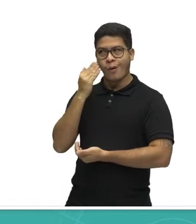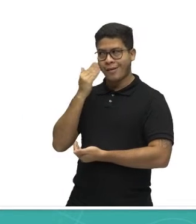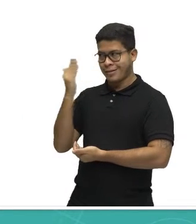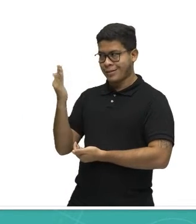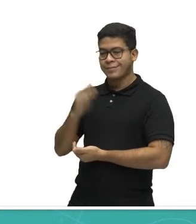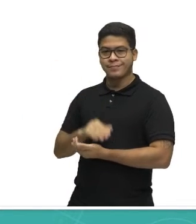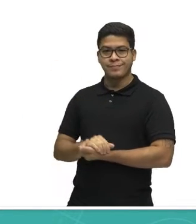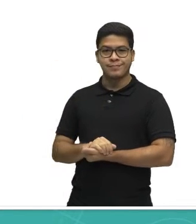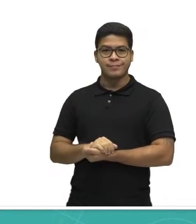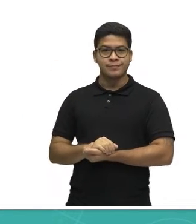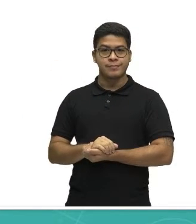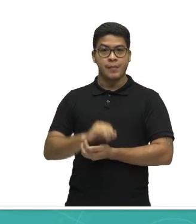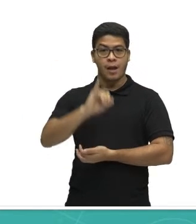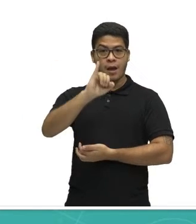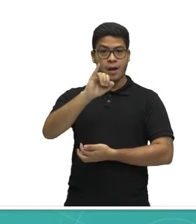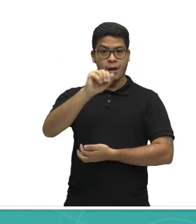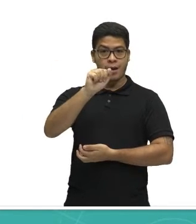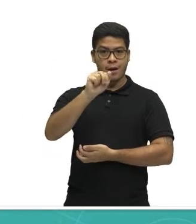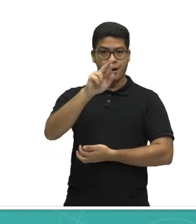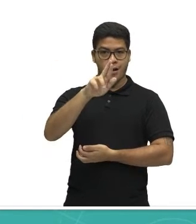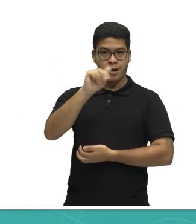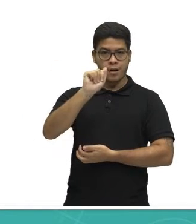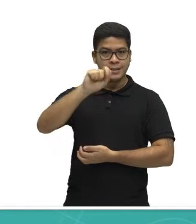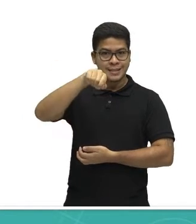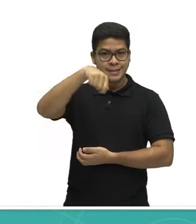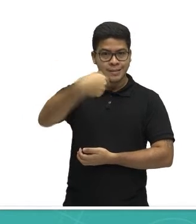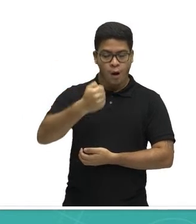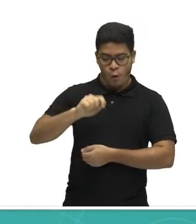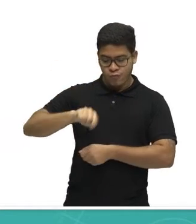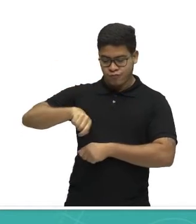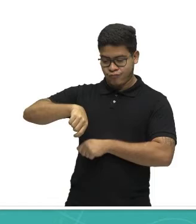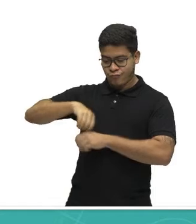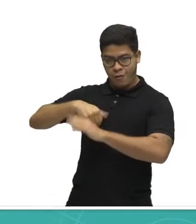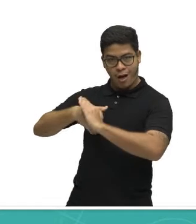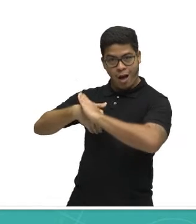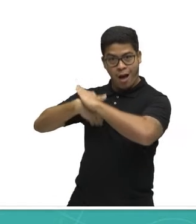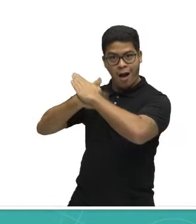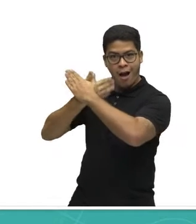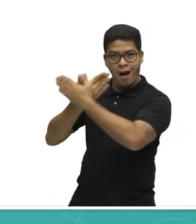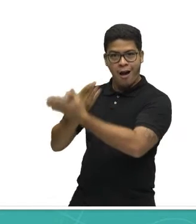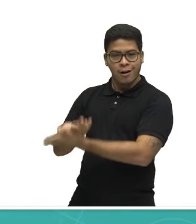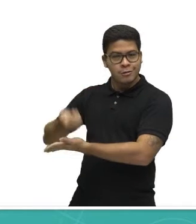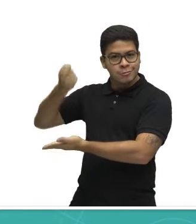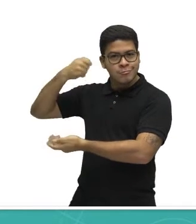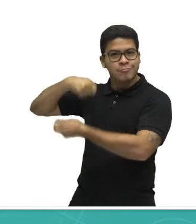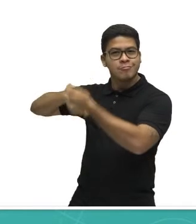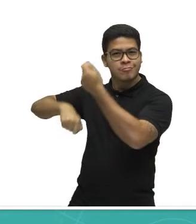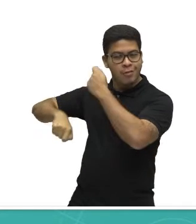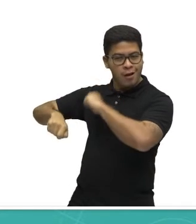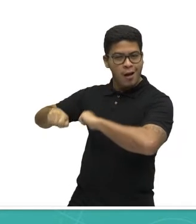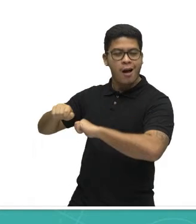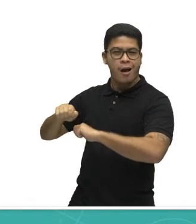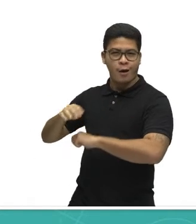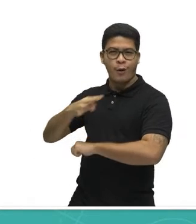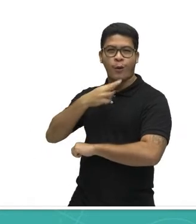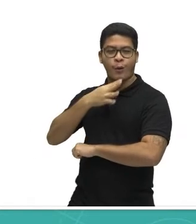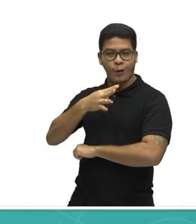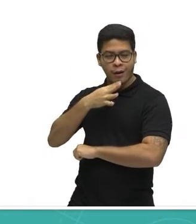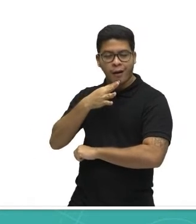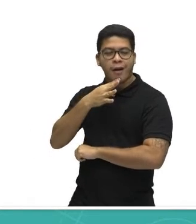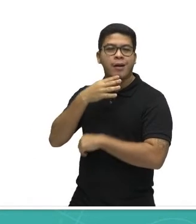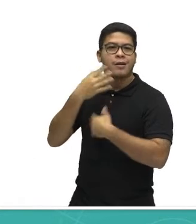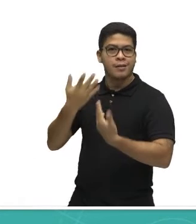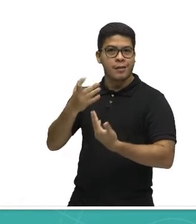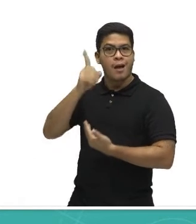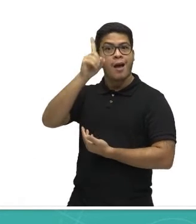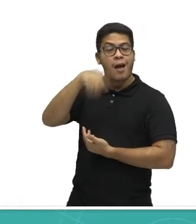a Iara? Bem, a Iara, ela é também conhecida como Mãe d'Água. É uma sereia,